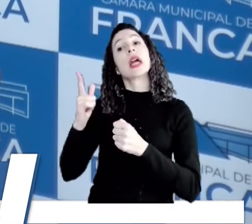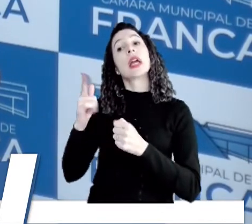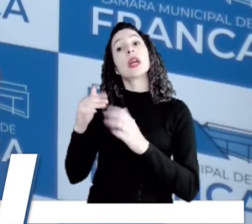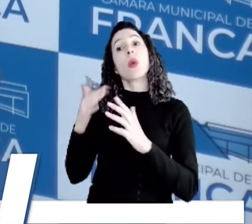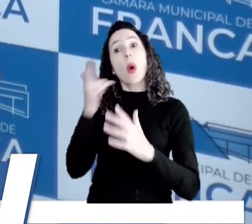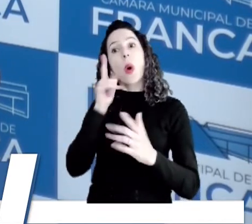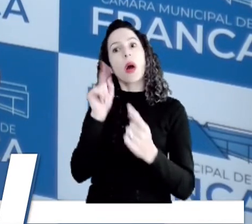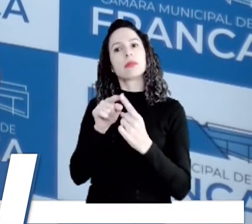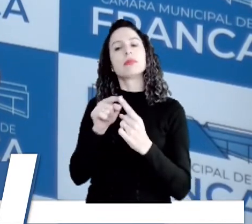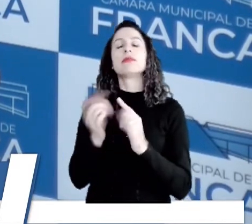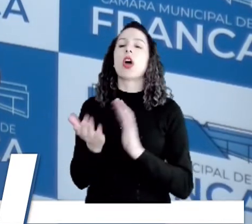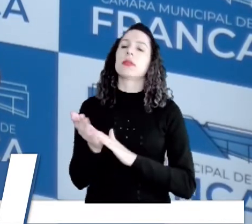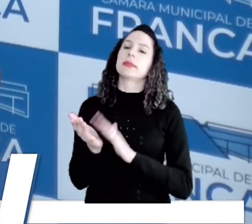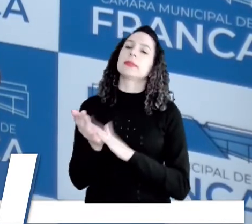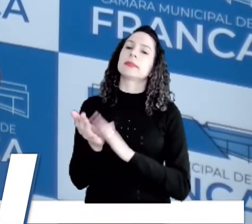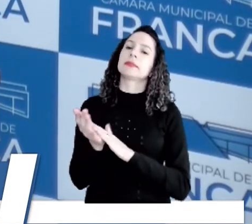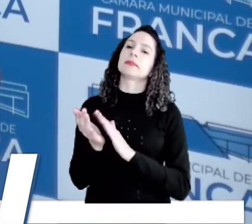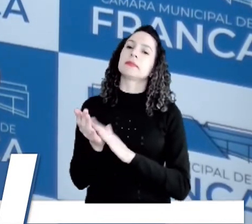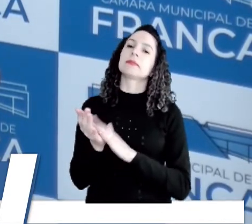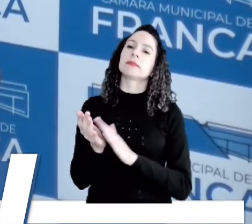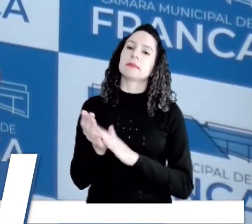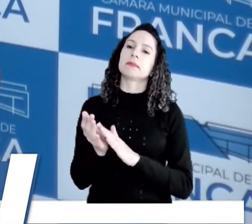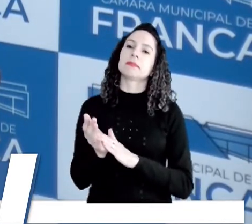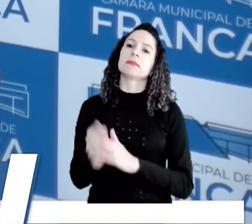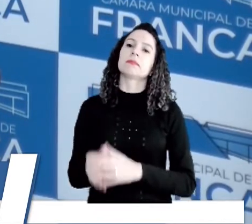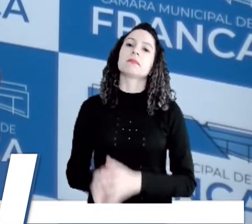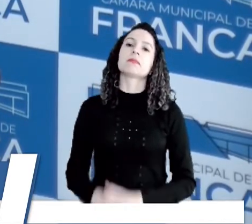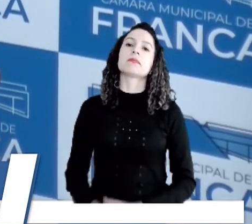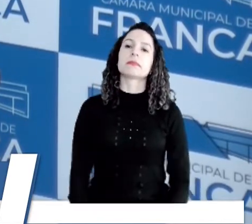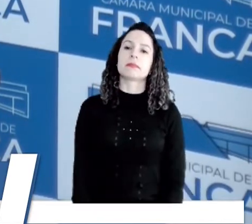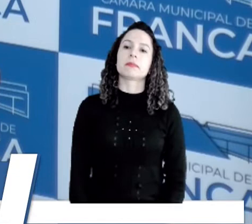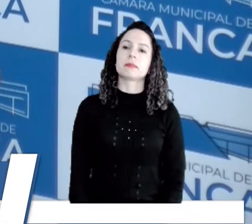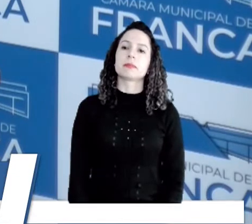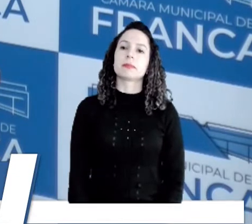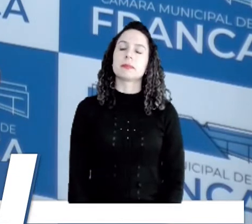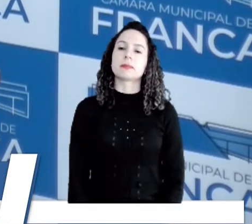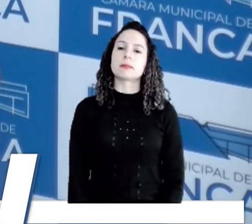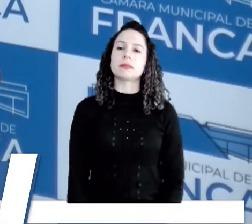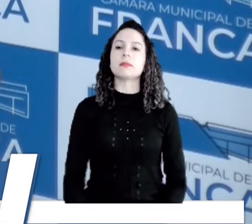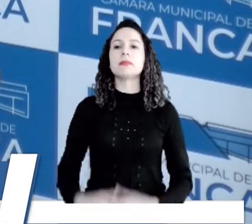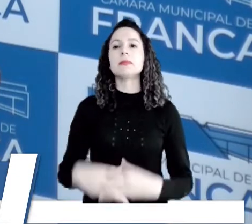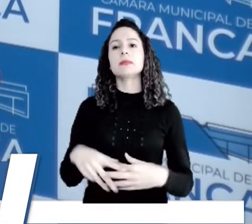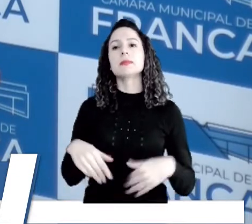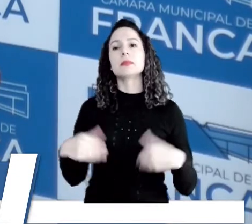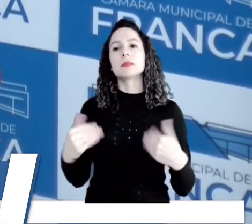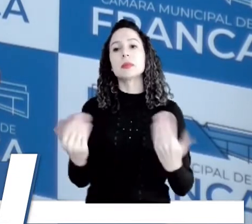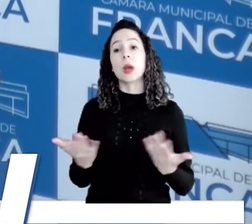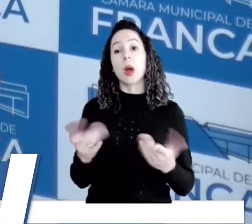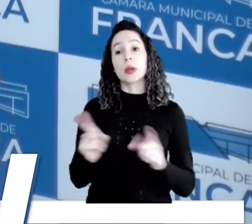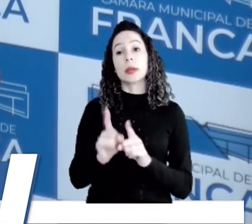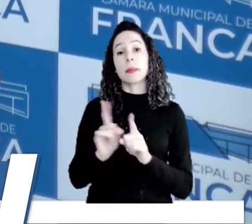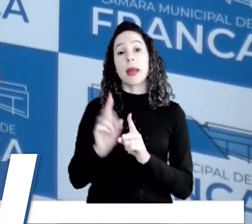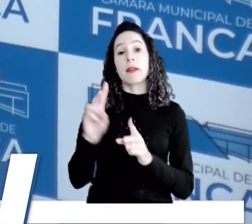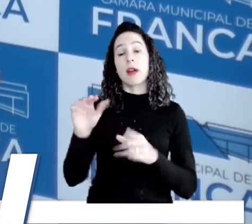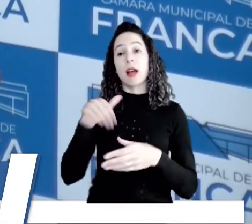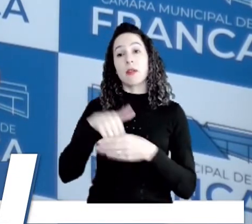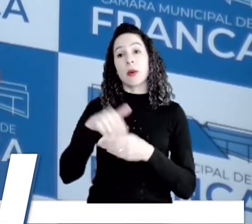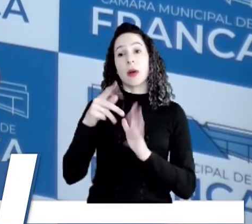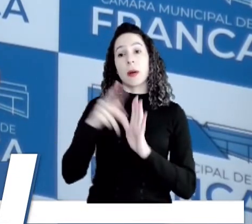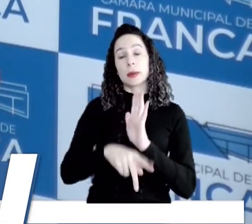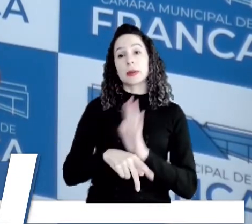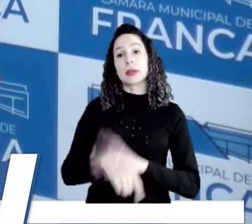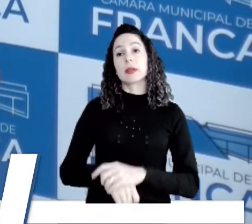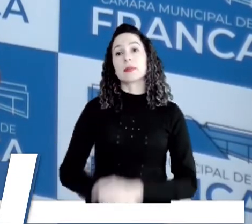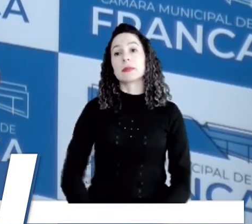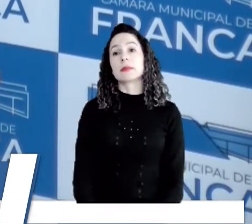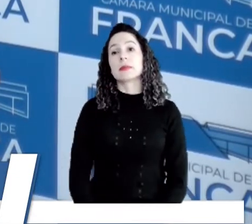a gente faz questão de enaltecer. E hoje também, nós votaremos um projeto